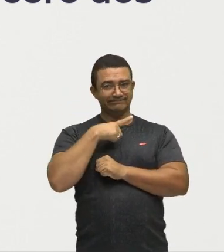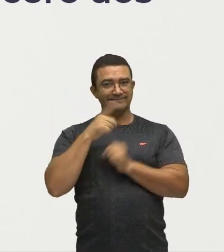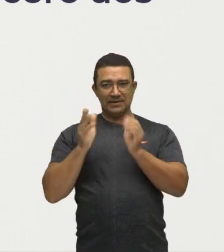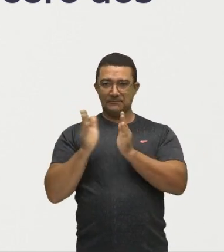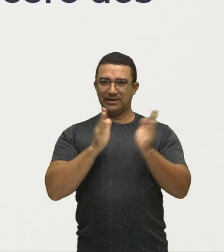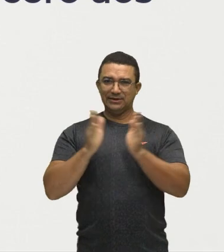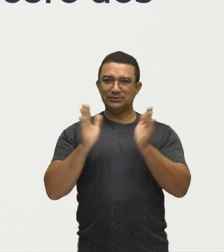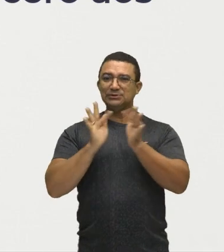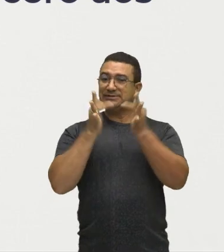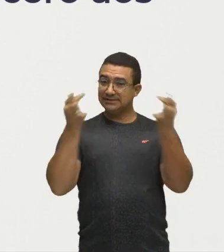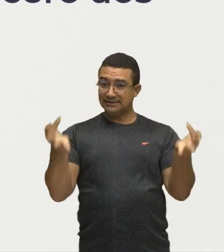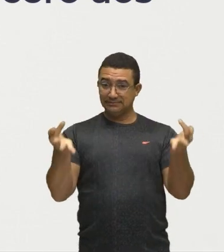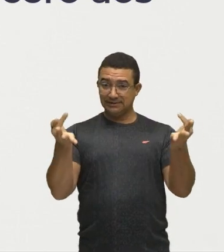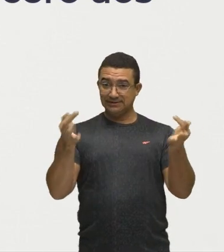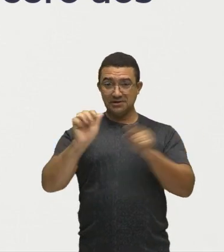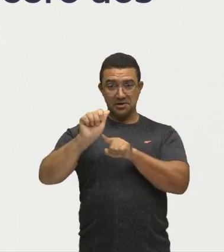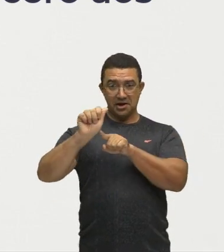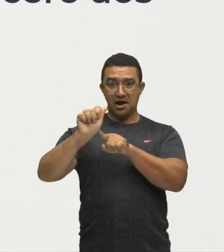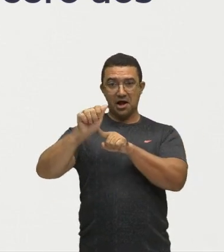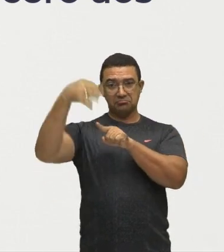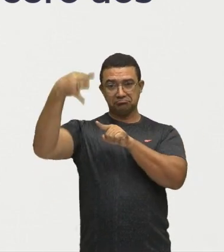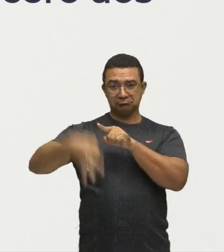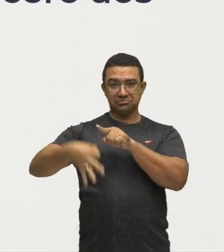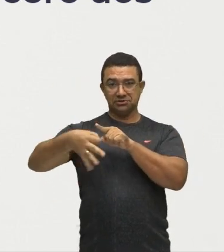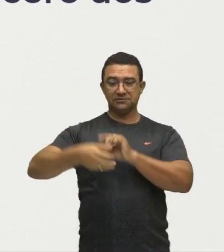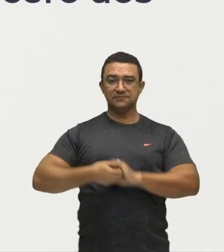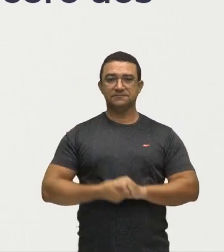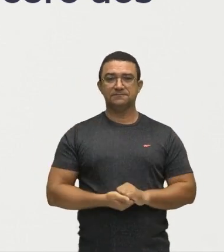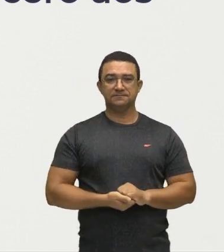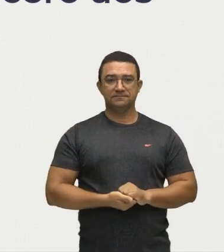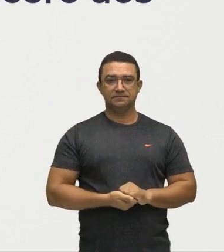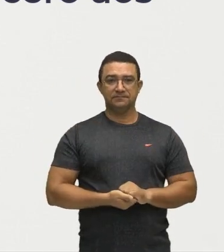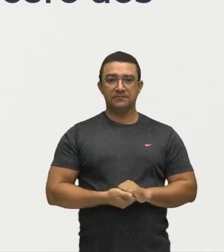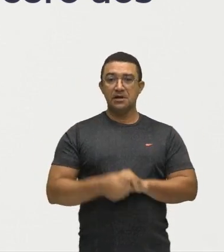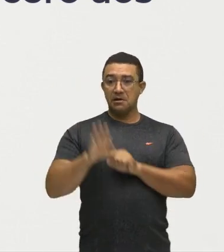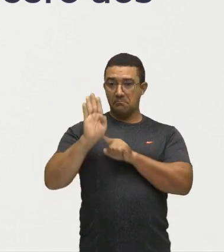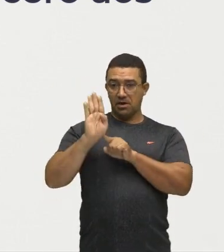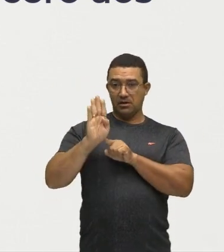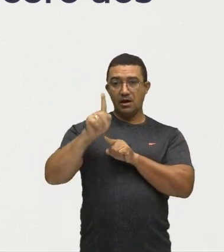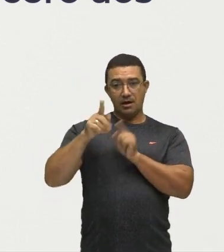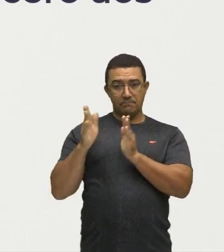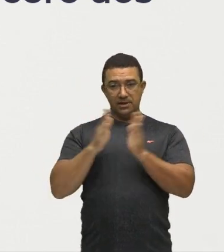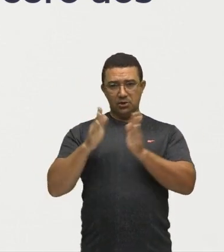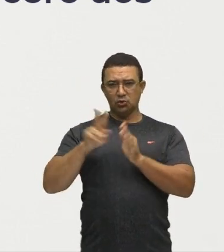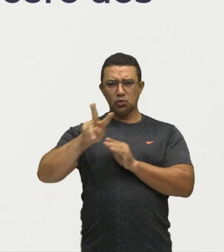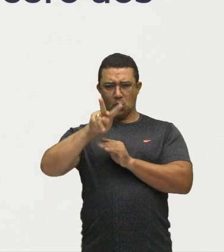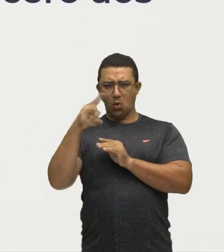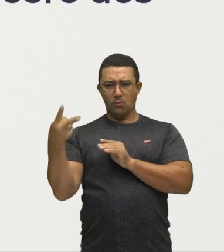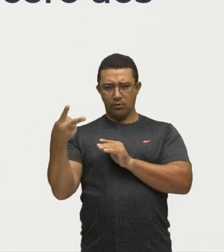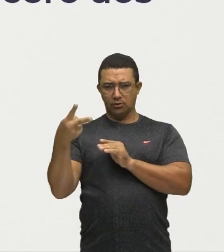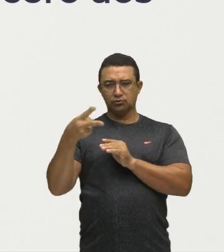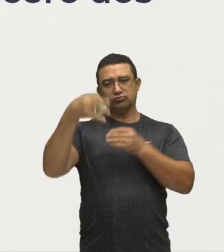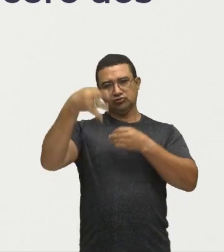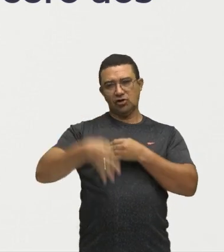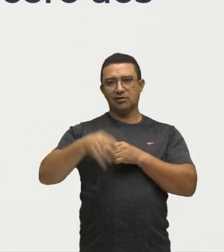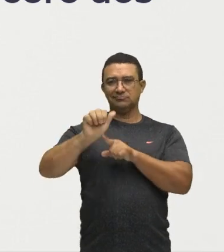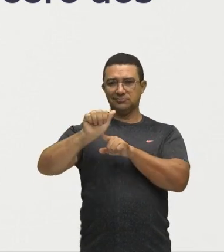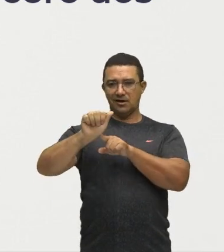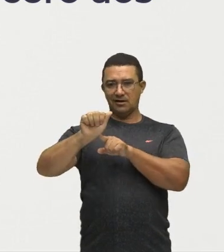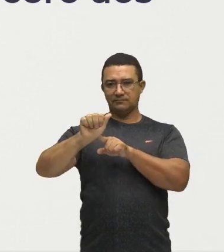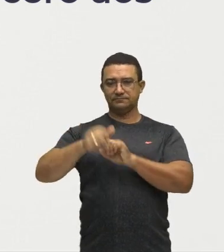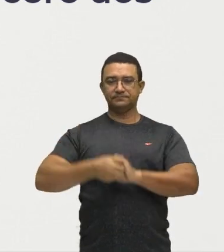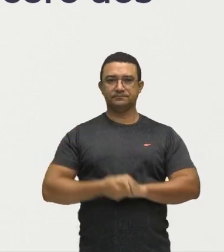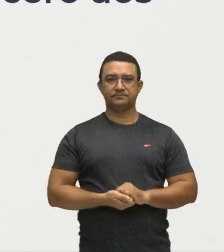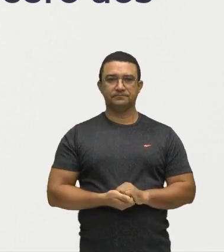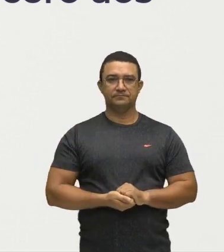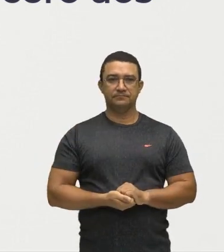simples. Resposta à questão A. A letra B, ela é um período composto, né? Muito bem. Então, vamos prosseguindo.